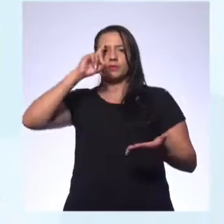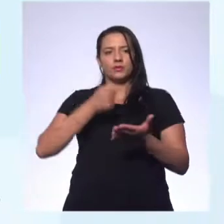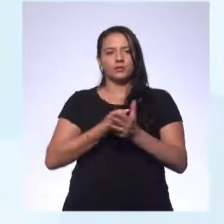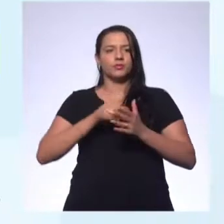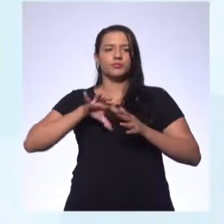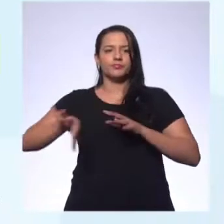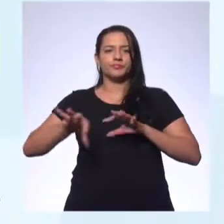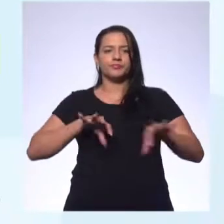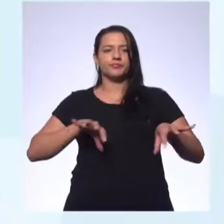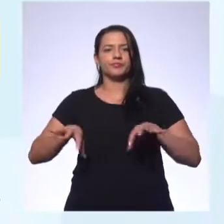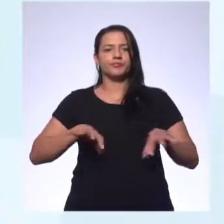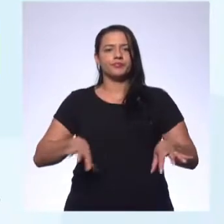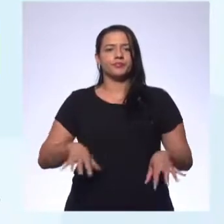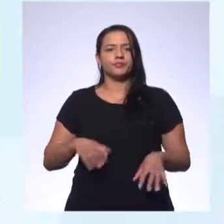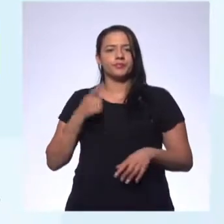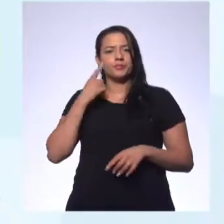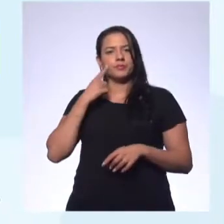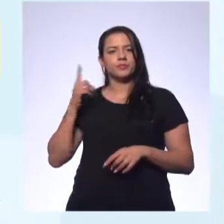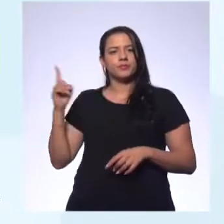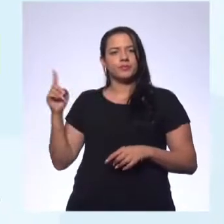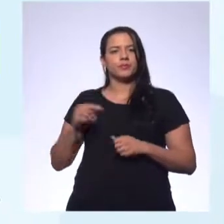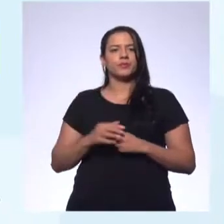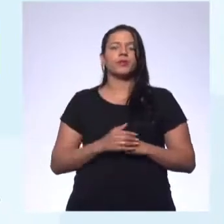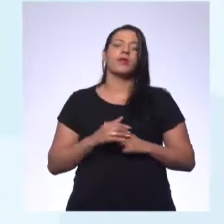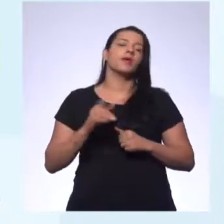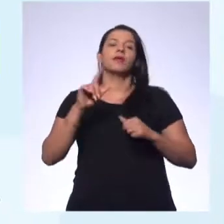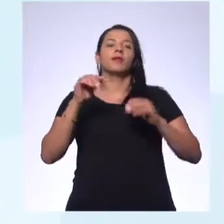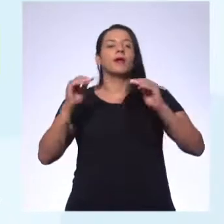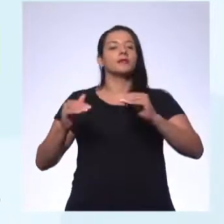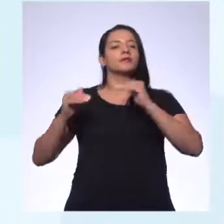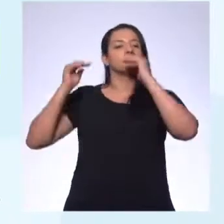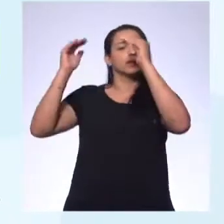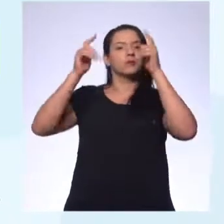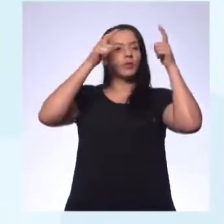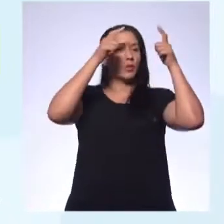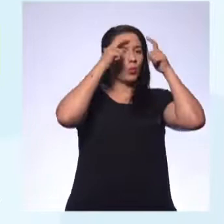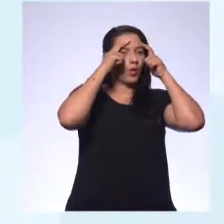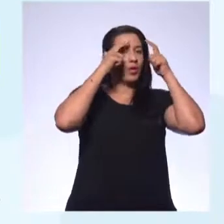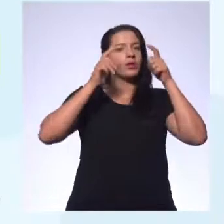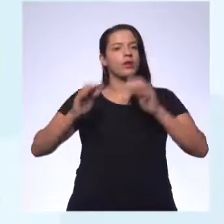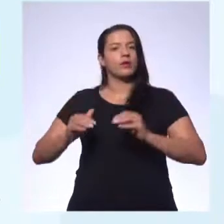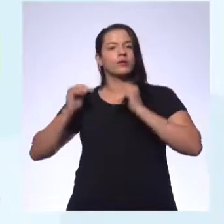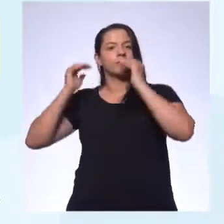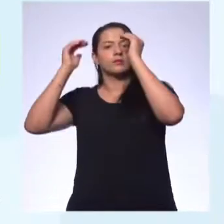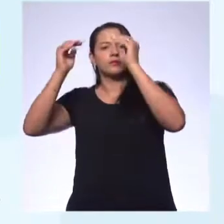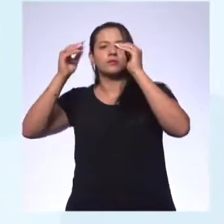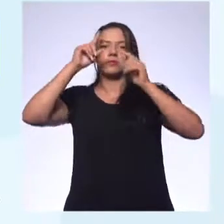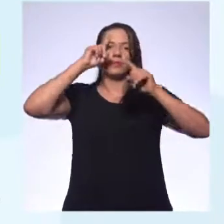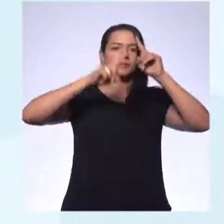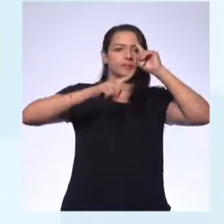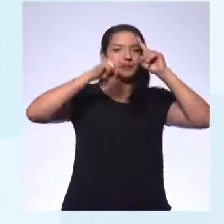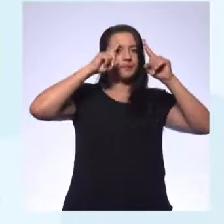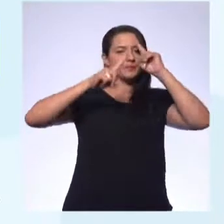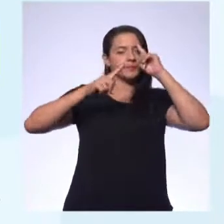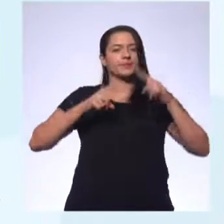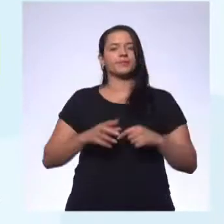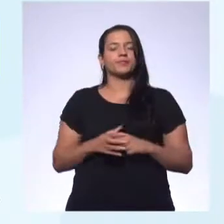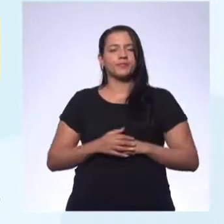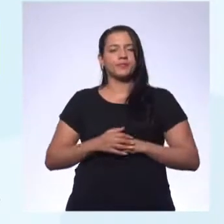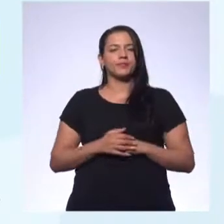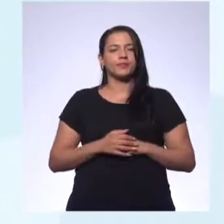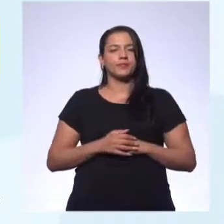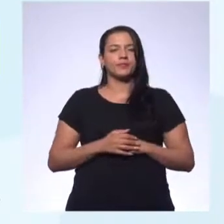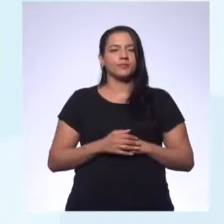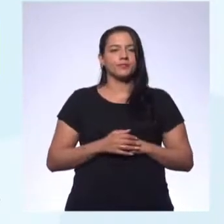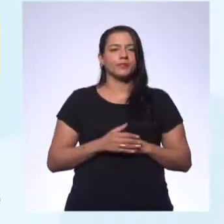tá? Então, uma categoria acima do reino, que ele determinou como domínio. Então, quando a gente fala nesse tipo de categoria,